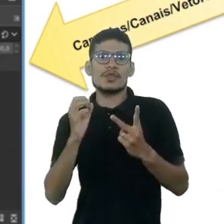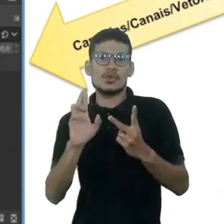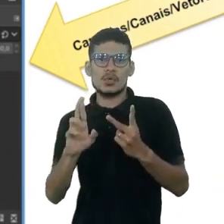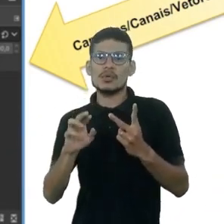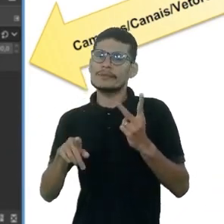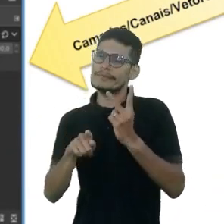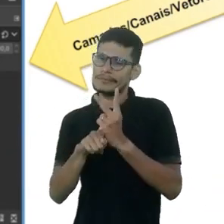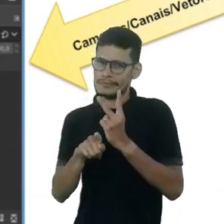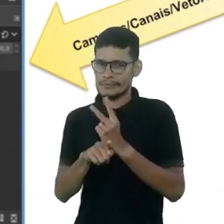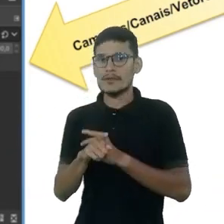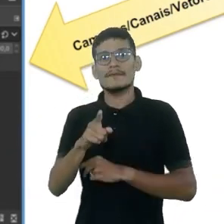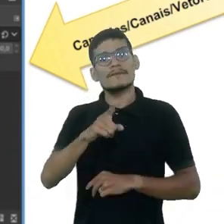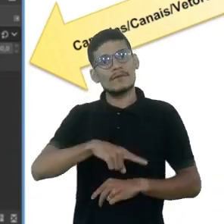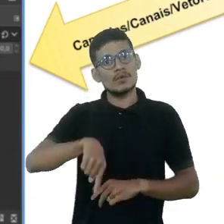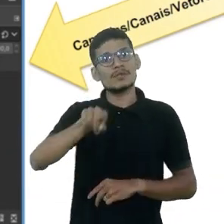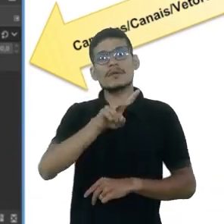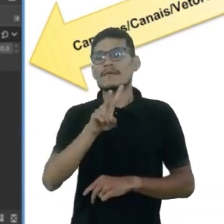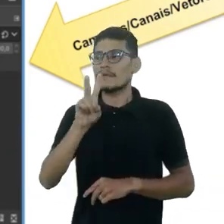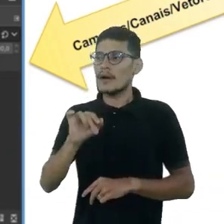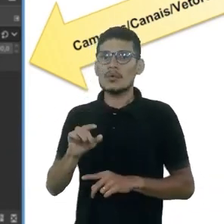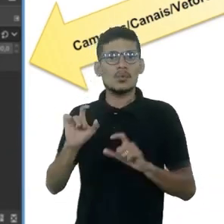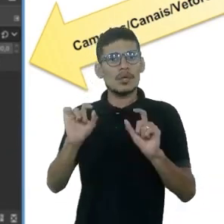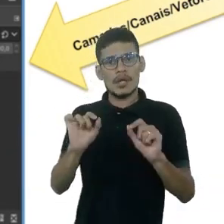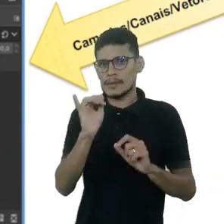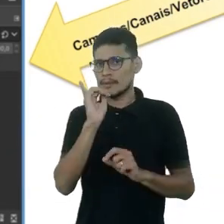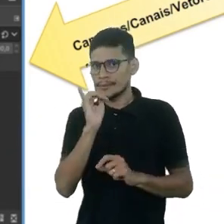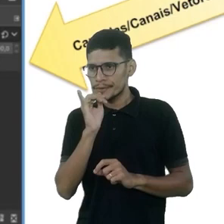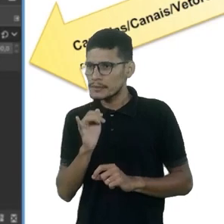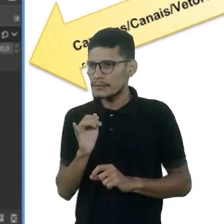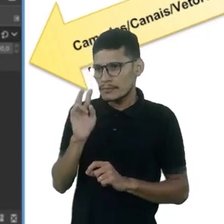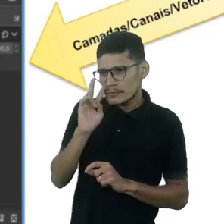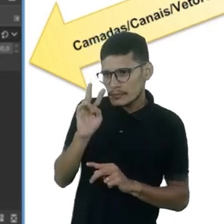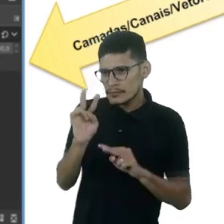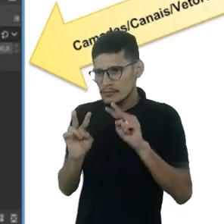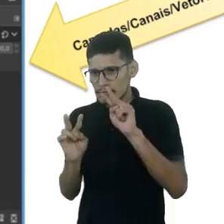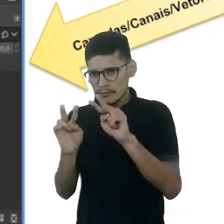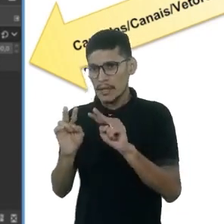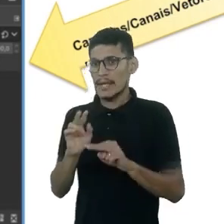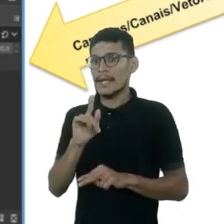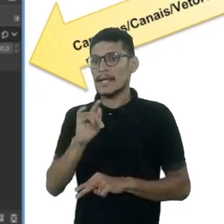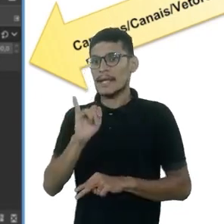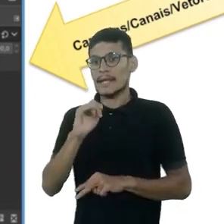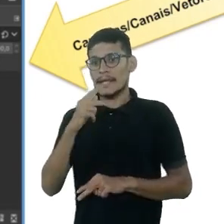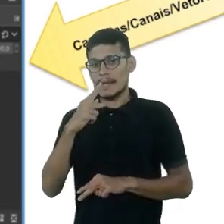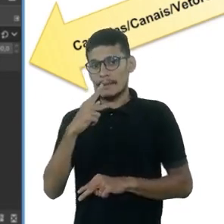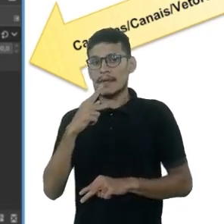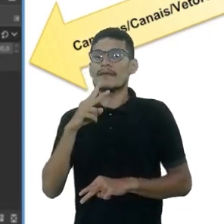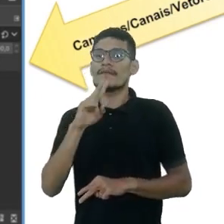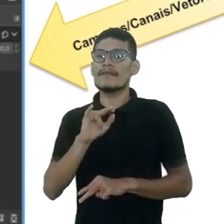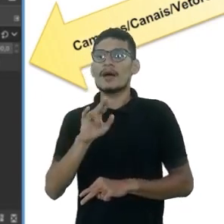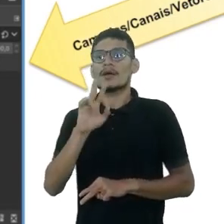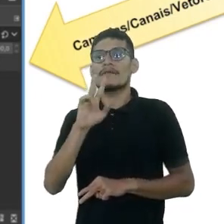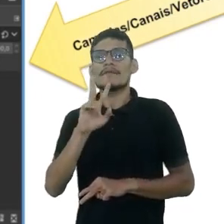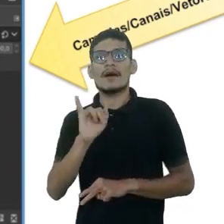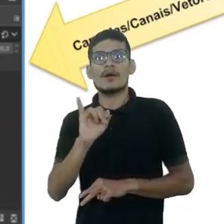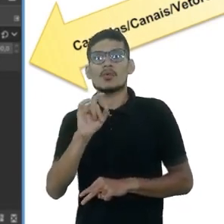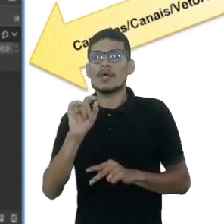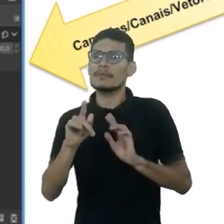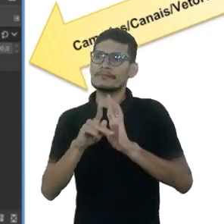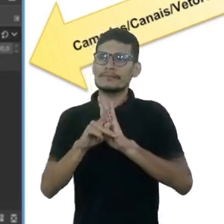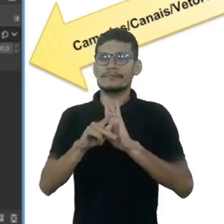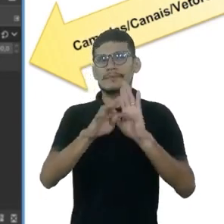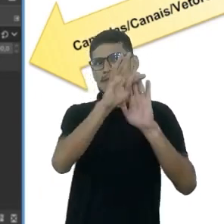ser o quê? Situado. Quando você estiver no GIMP, isso é que vai estar na sua frente. Em cima, menu